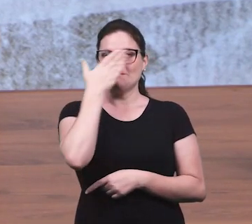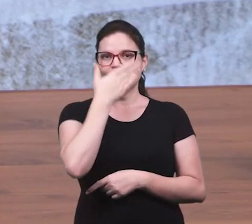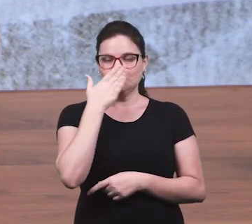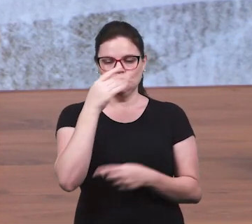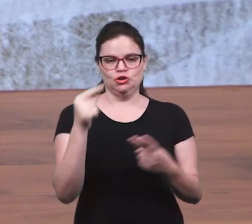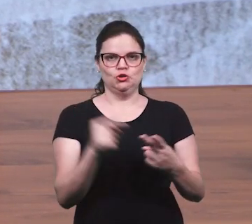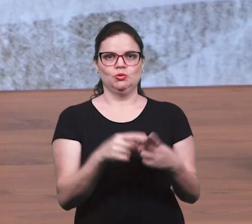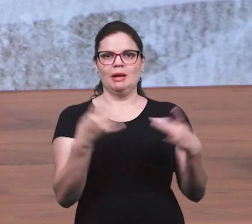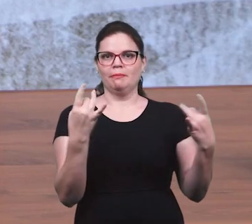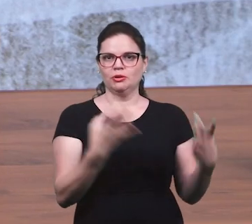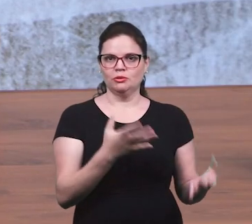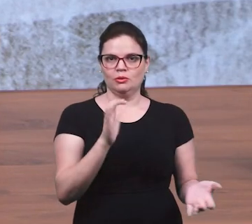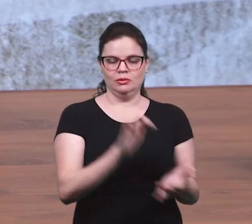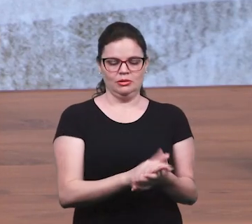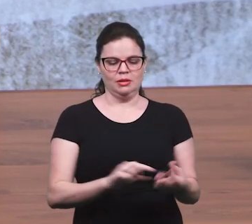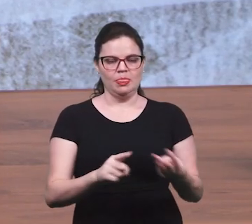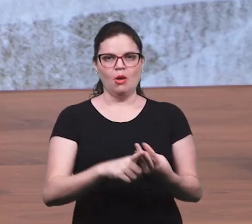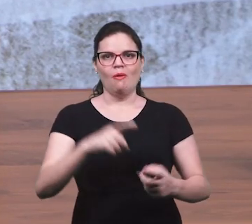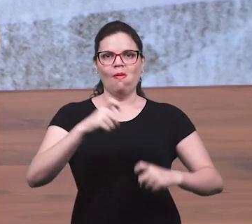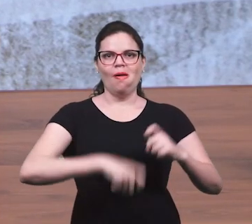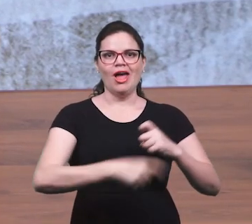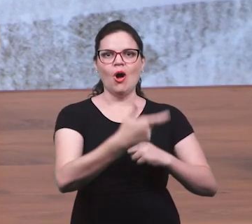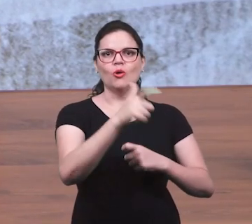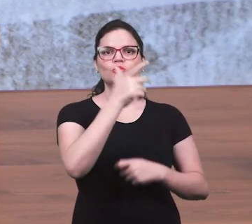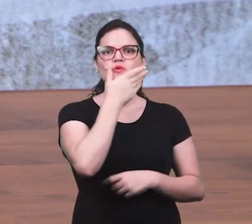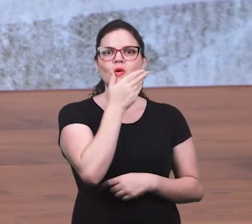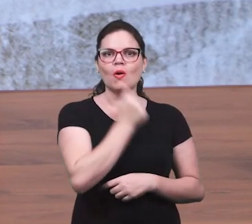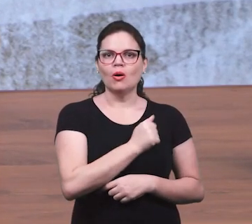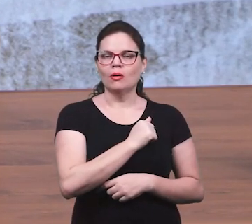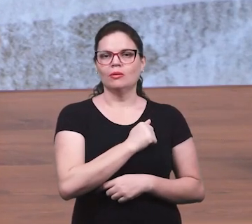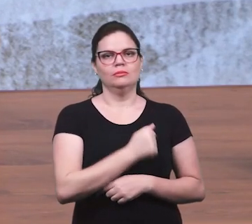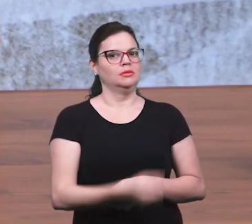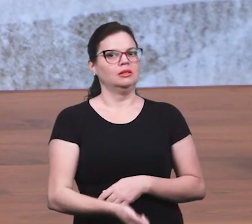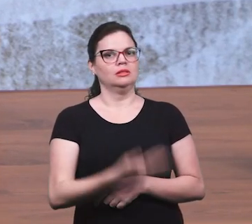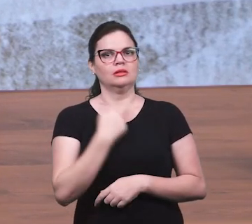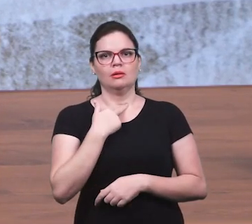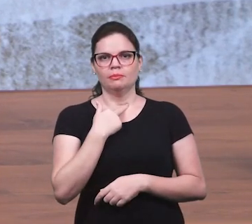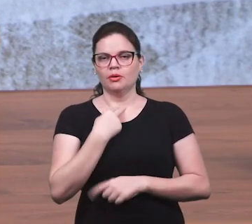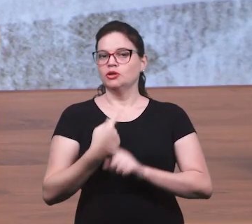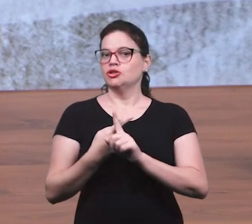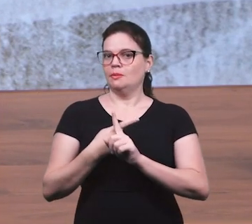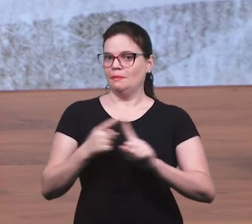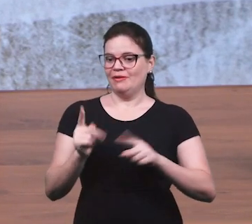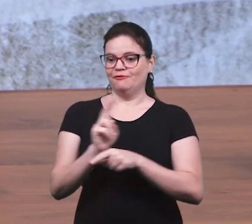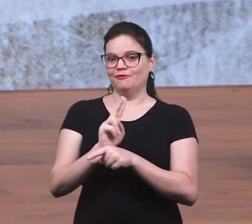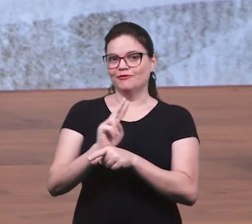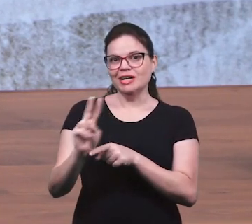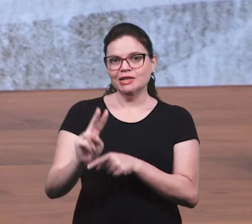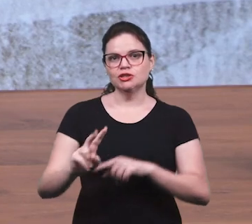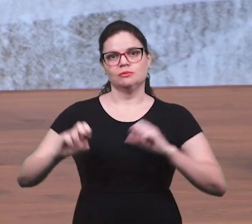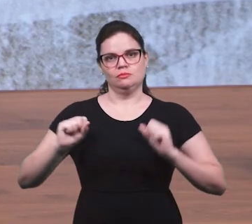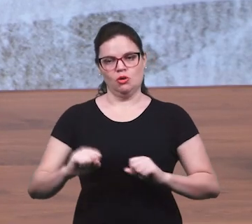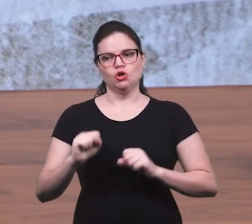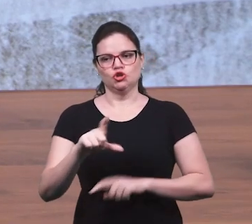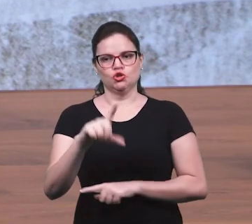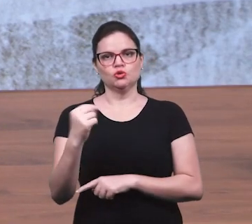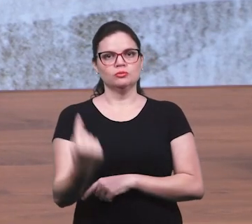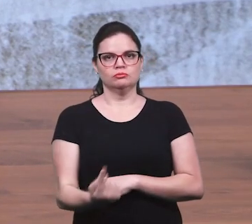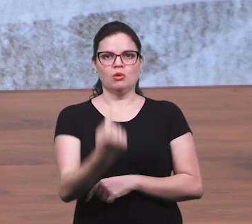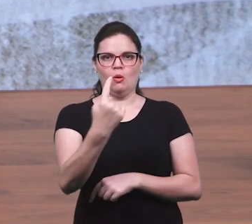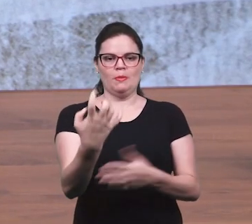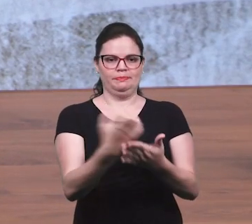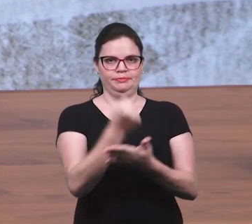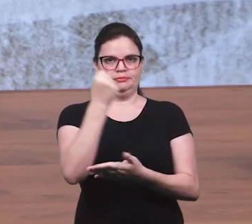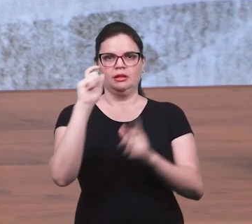prostituta, estas não tomará, mas virgem dos seus povos tomará por mulher. E